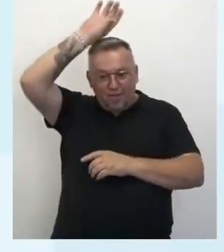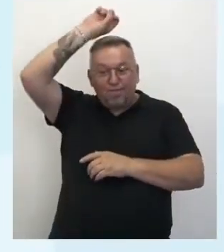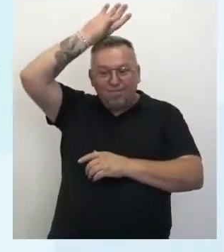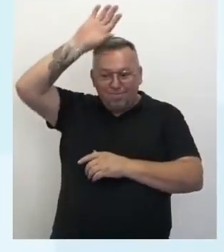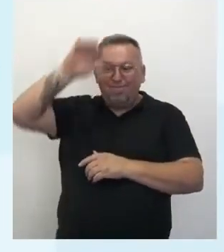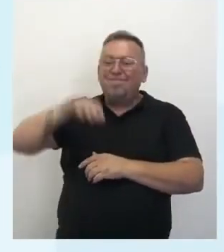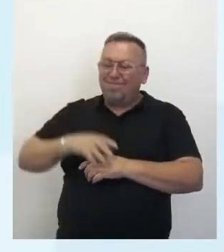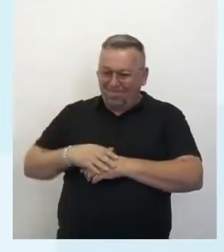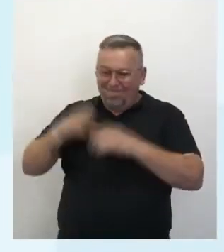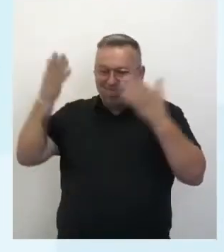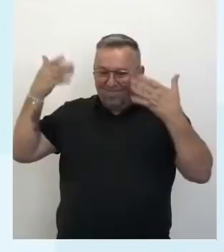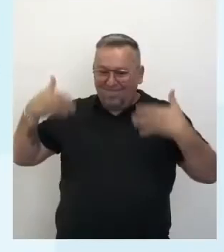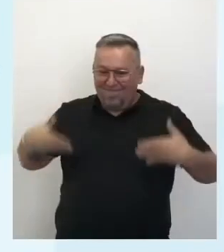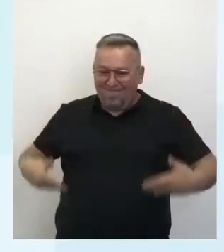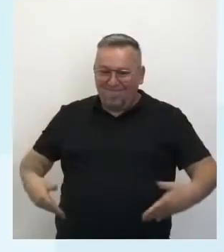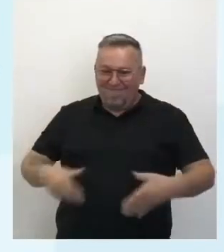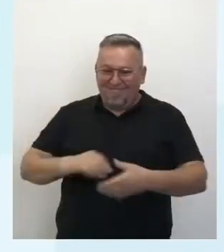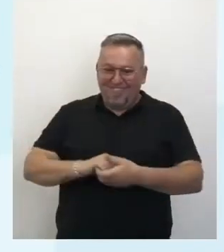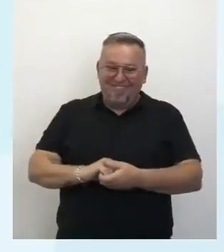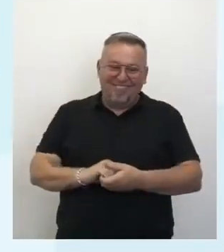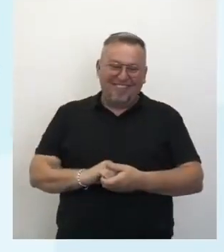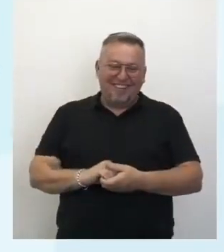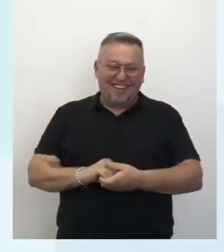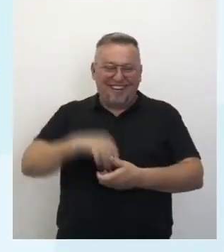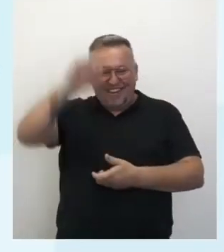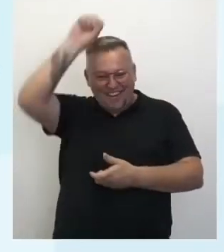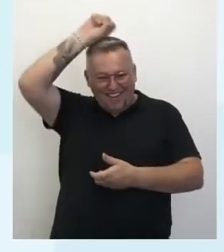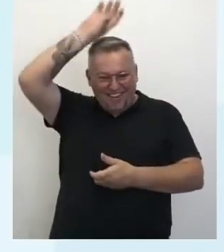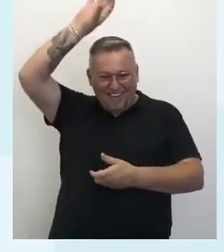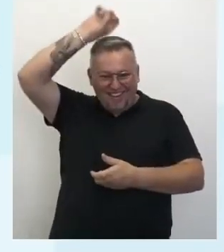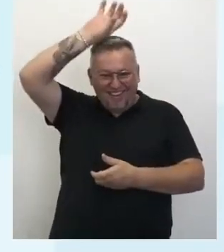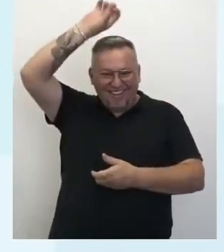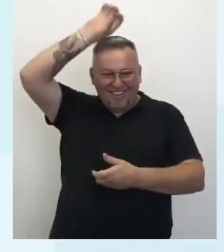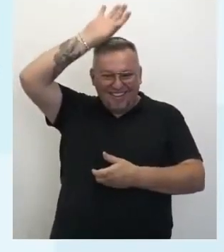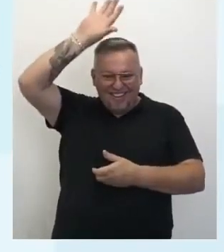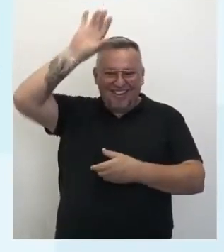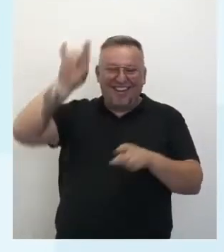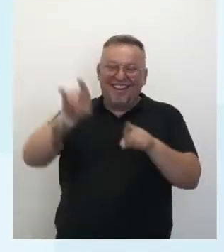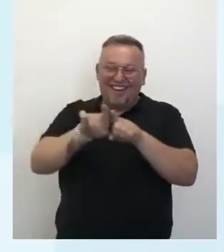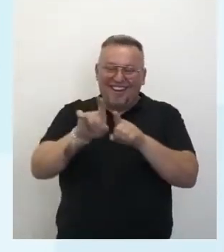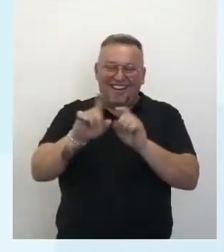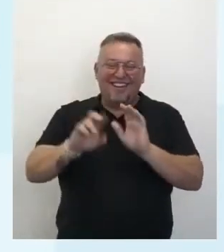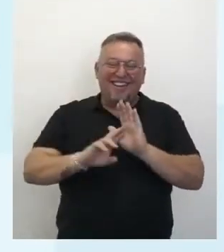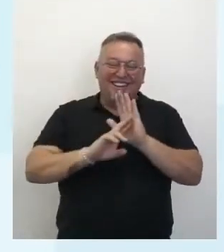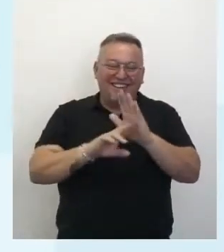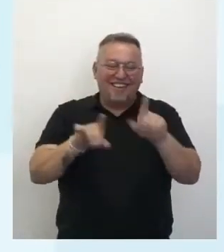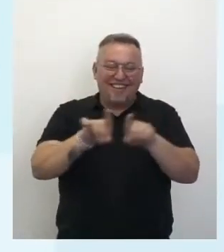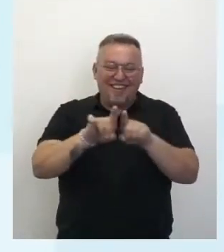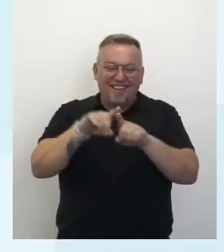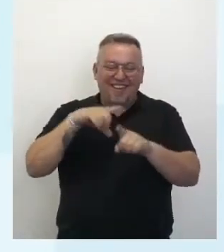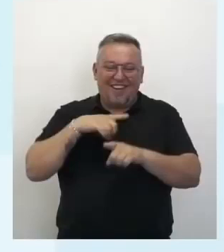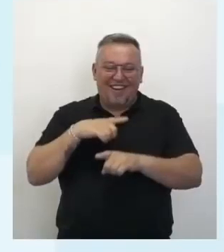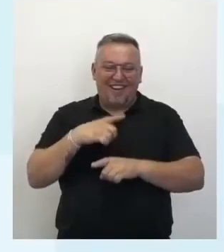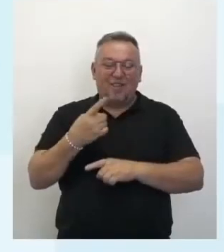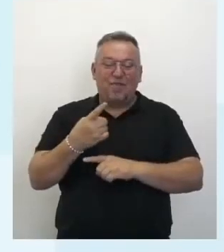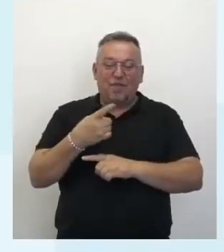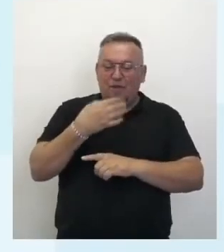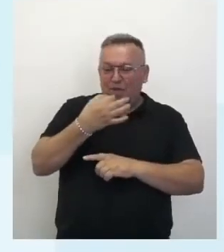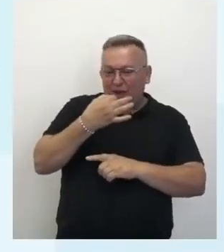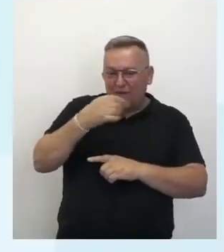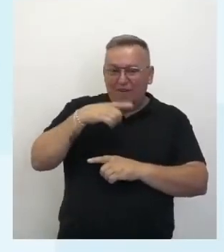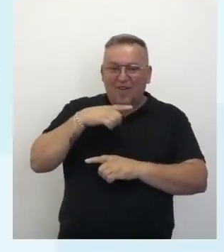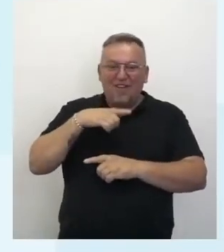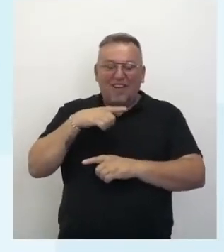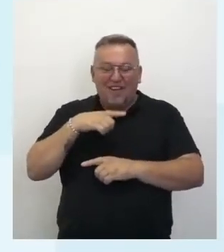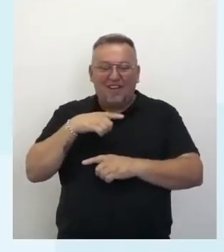Sidney? Olha aí, legal. Então a baleia aí, eu posso representar ela também que tenha... Eu estimo que